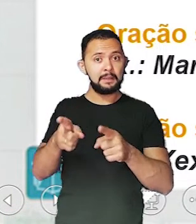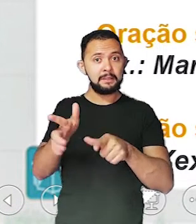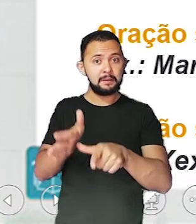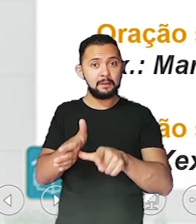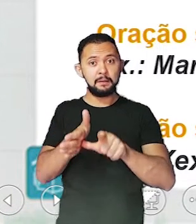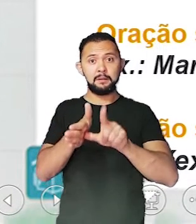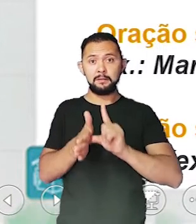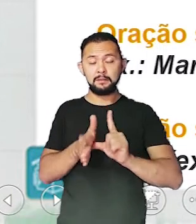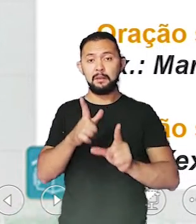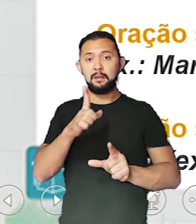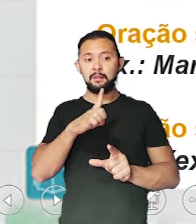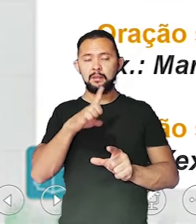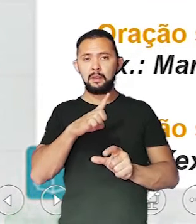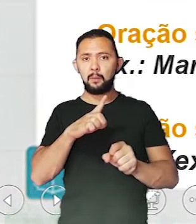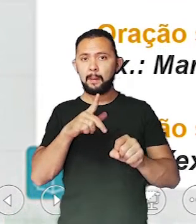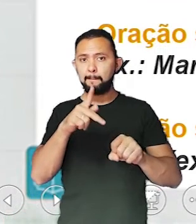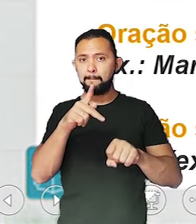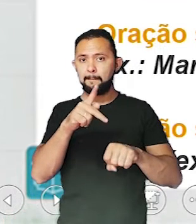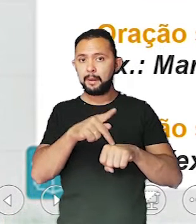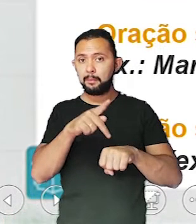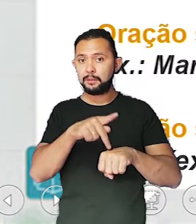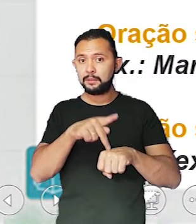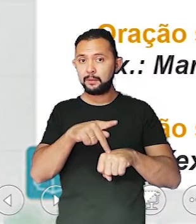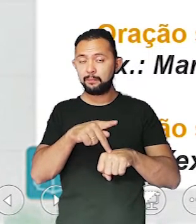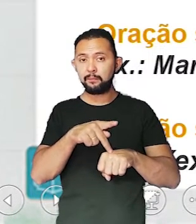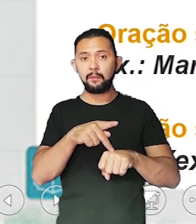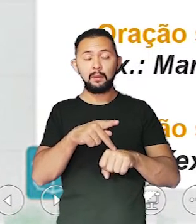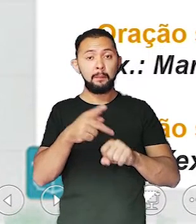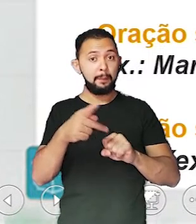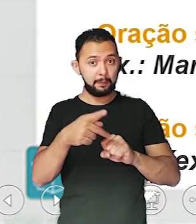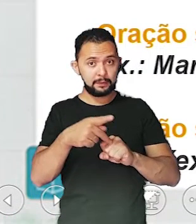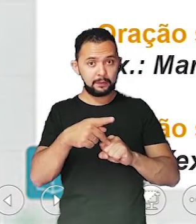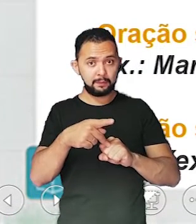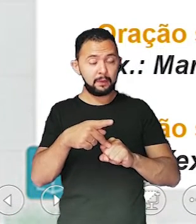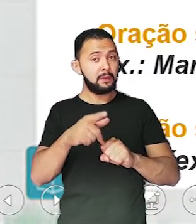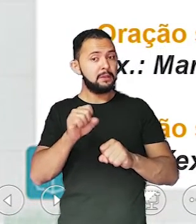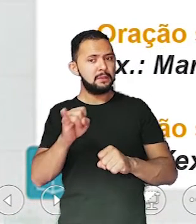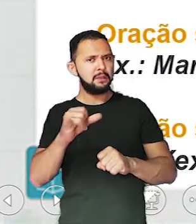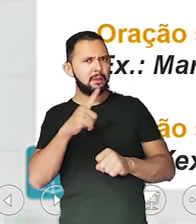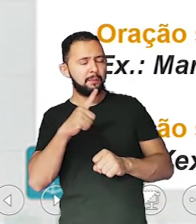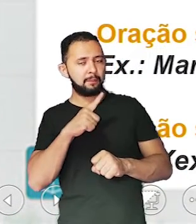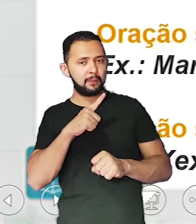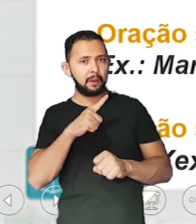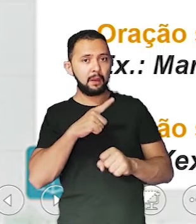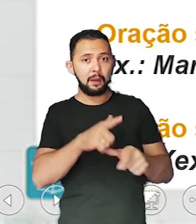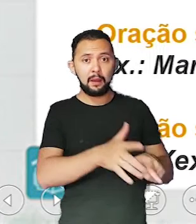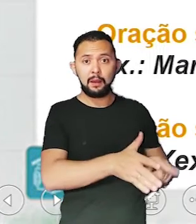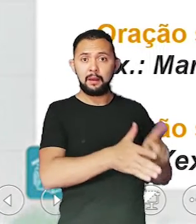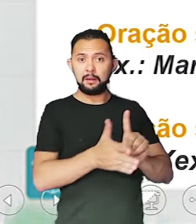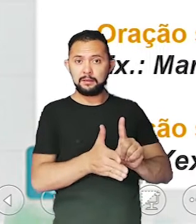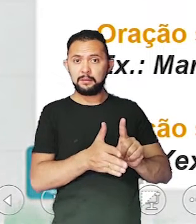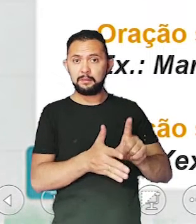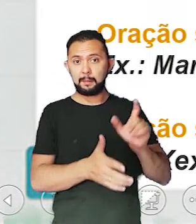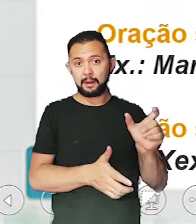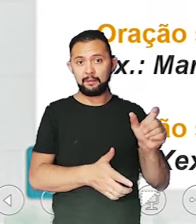esse dia aqui, certo? Então, esse dia é uma preposição. Quando tem a preposição à frente do que, certo? E